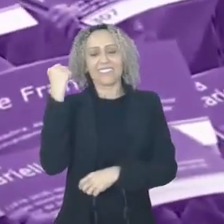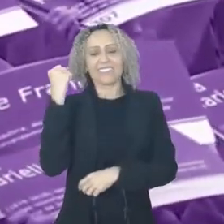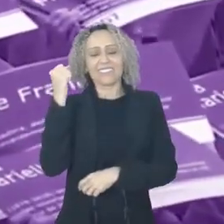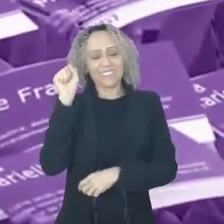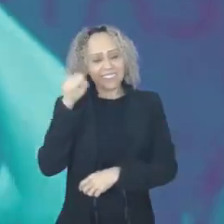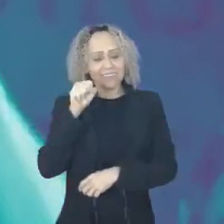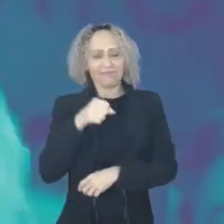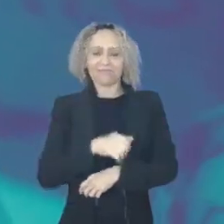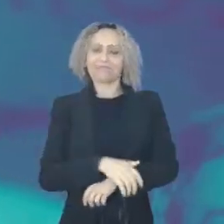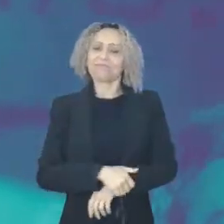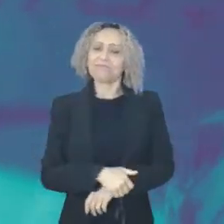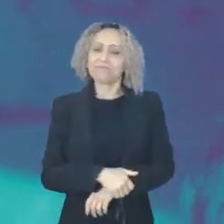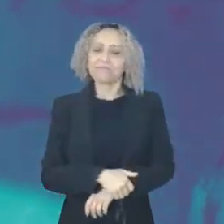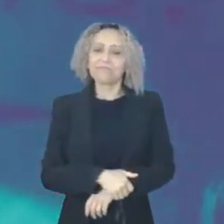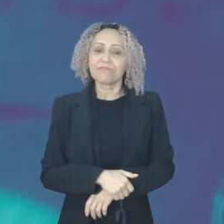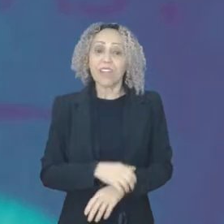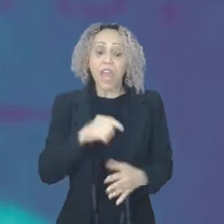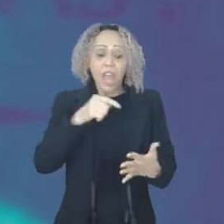acontecer.